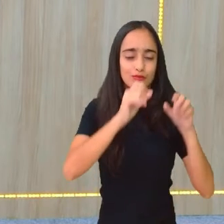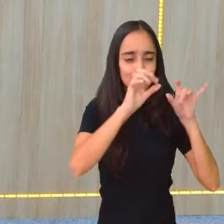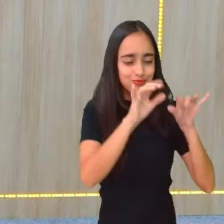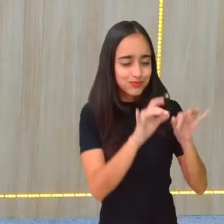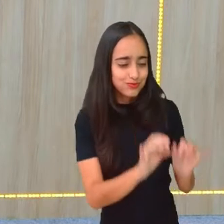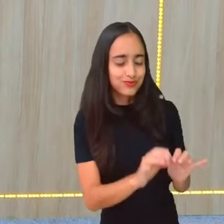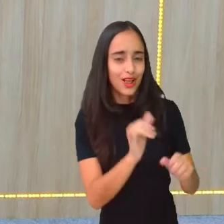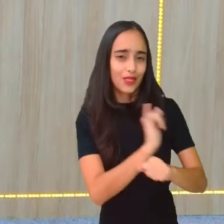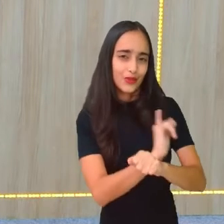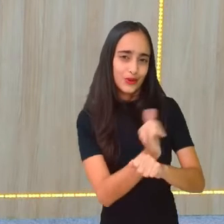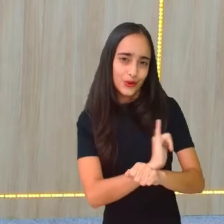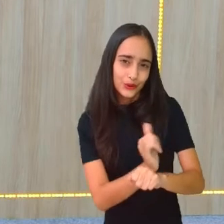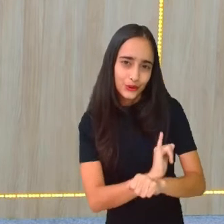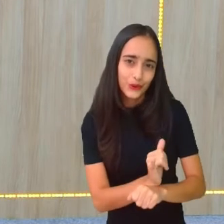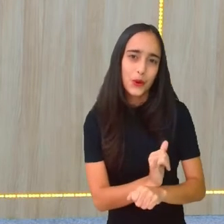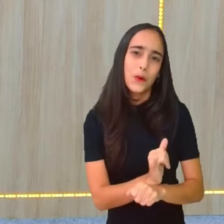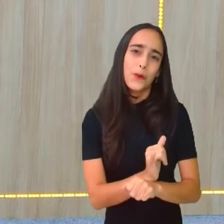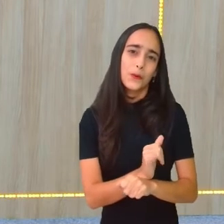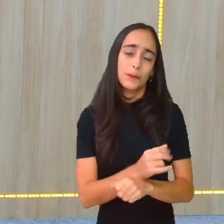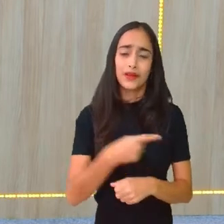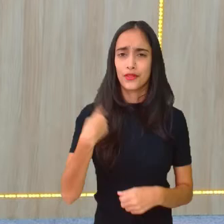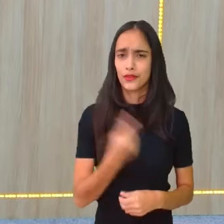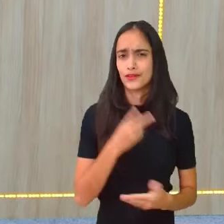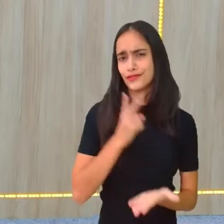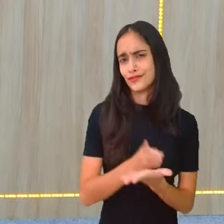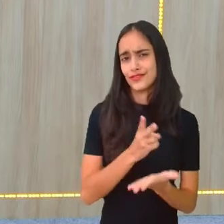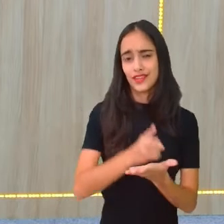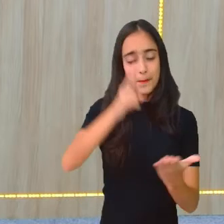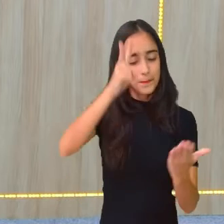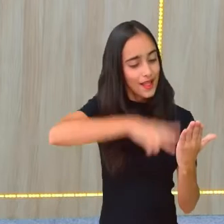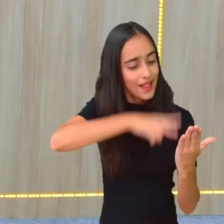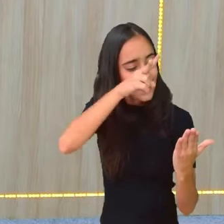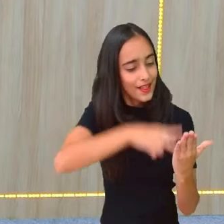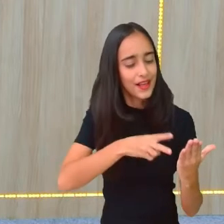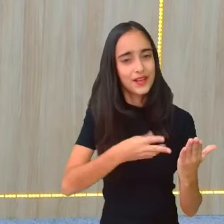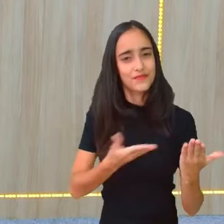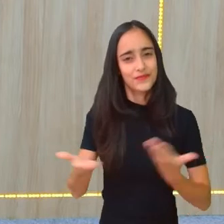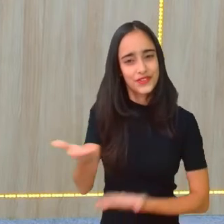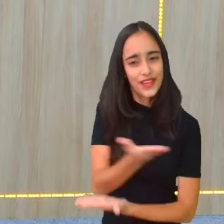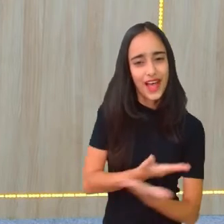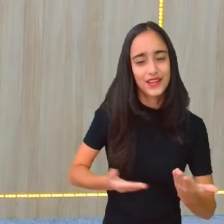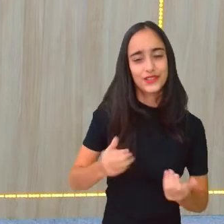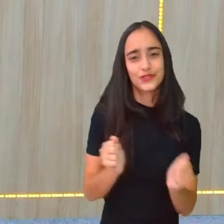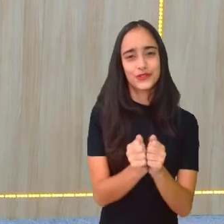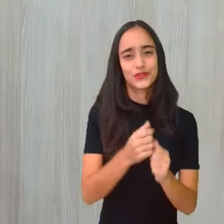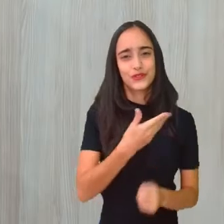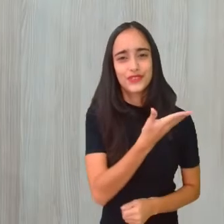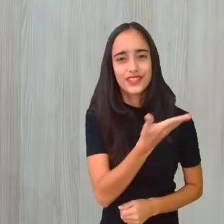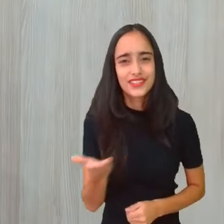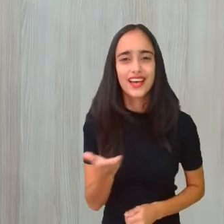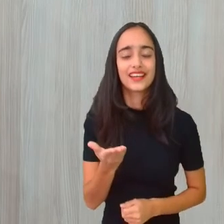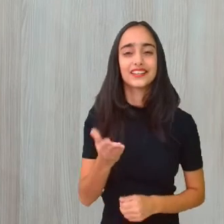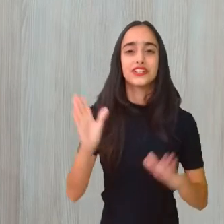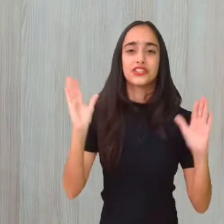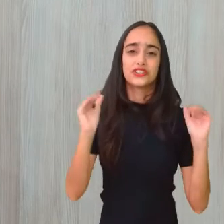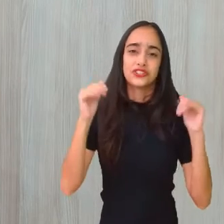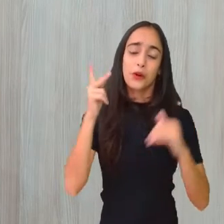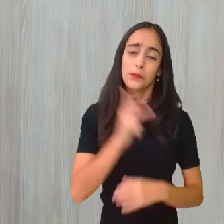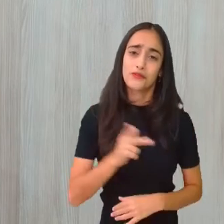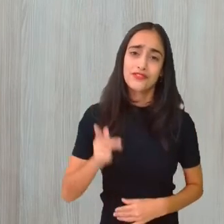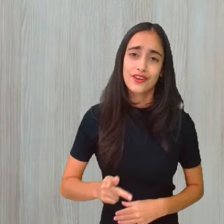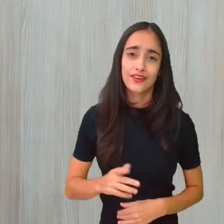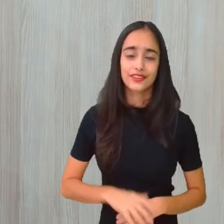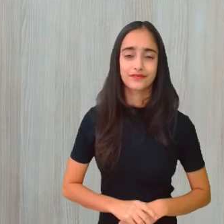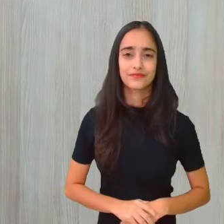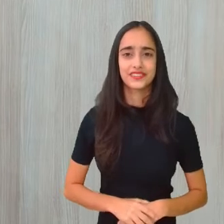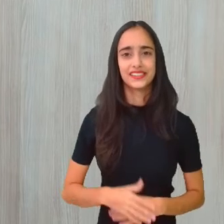sempre observando, lendo, né? E interagindo com vocês. Vamos se despedir da professora Adriana, para ela dar um tchauzinho. Gente, fiquei